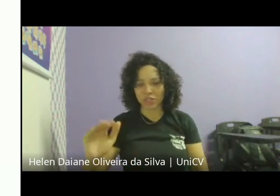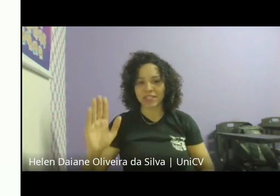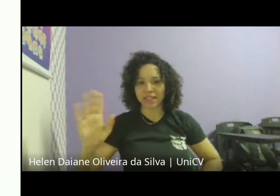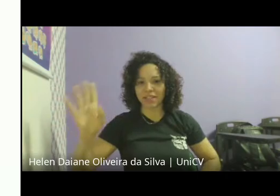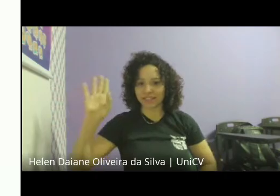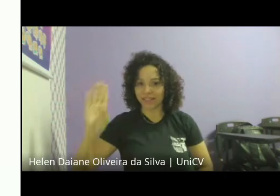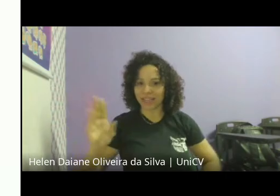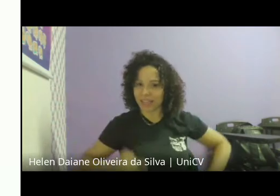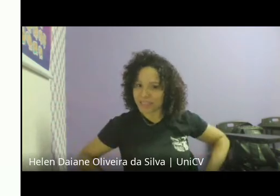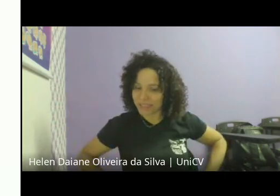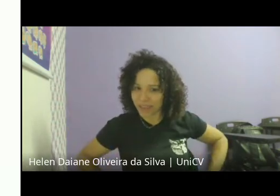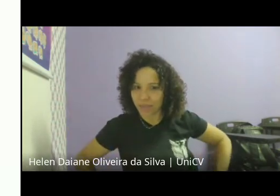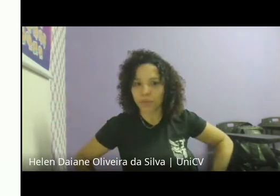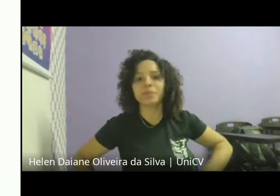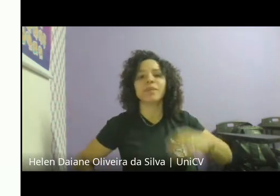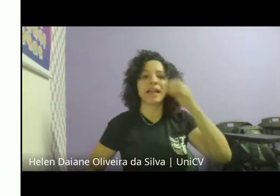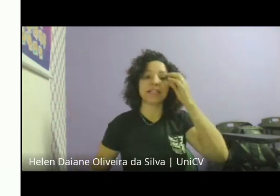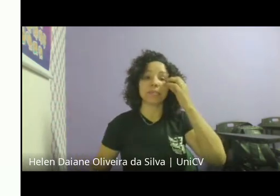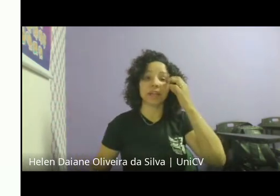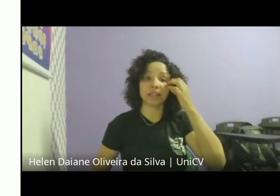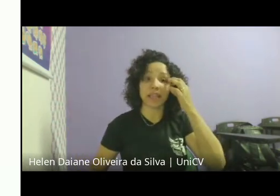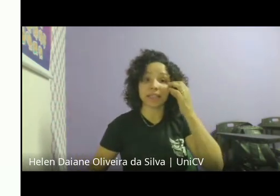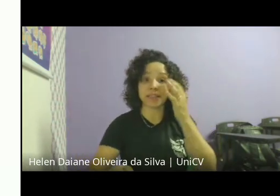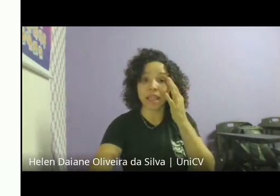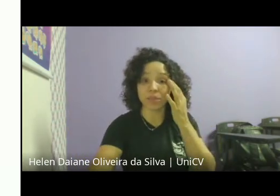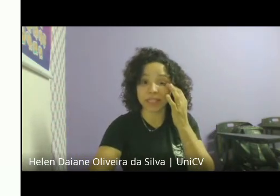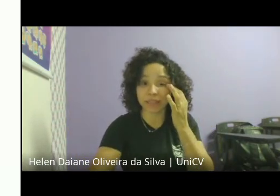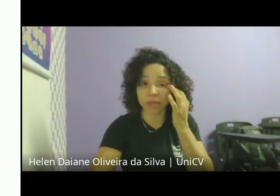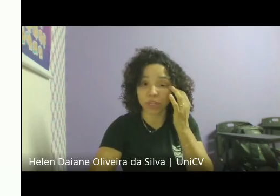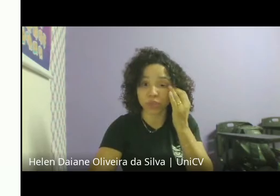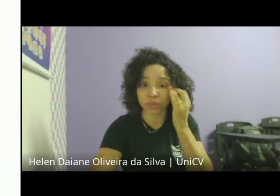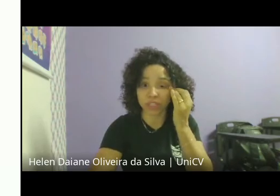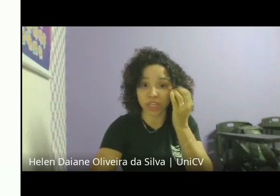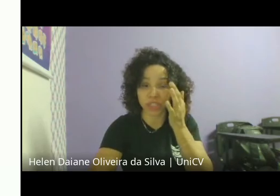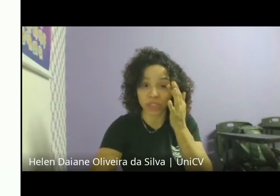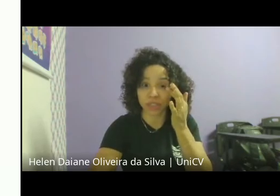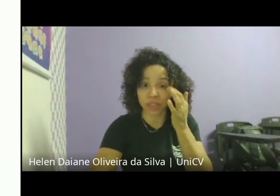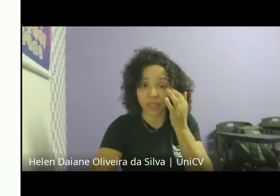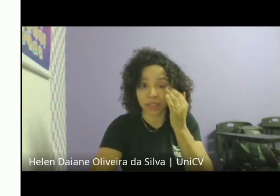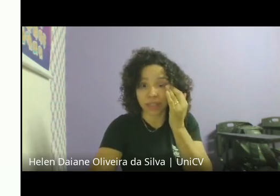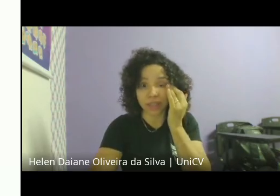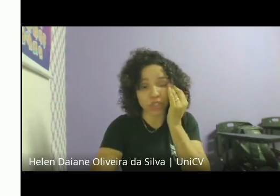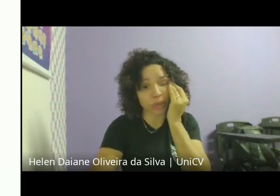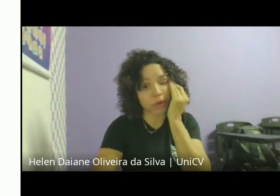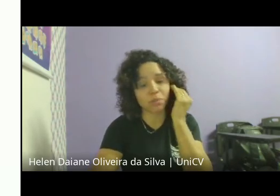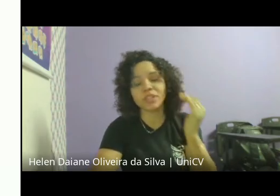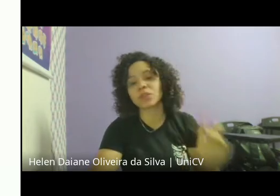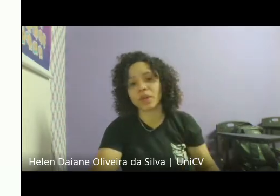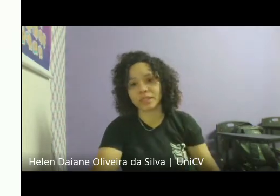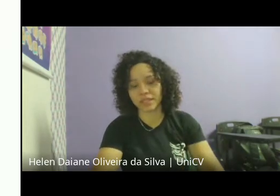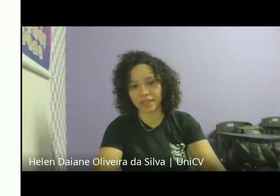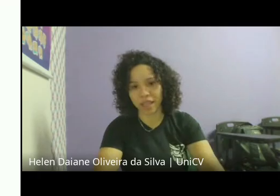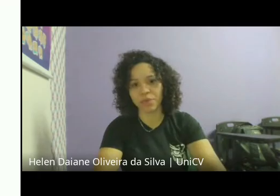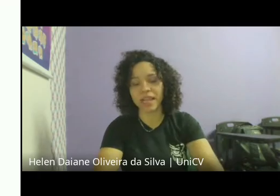seguir com as nossas aulas até setembro. Aí na semana, setembro é setembro azul, tá, gente? Então a gente comemora